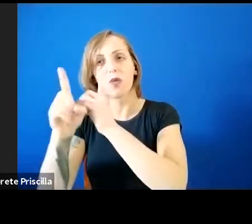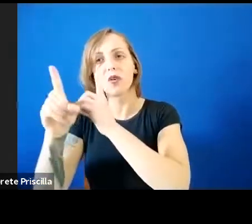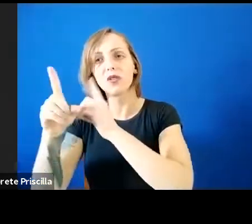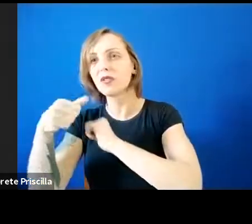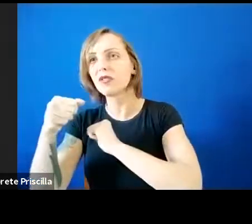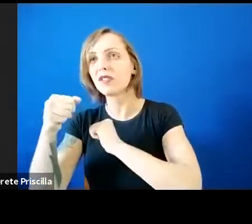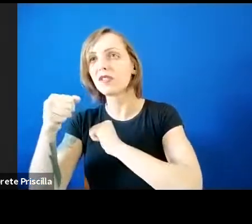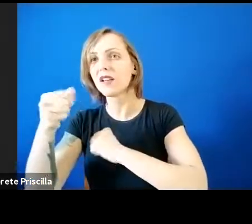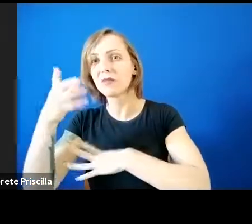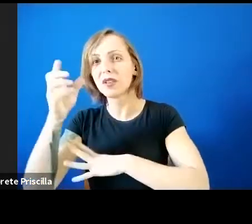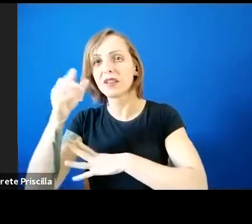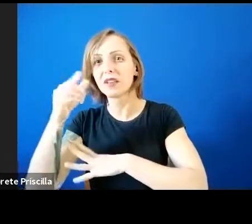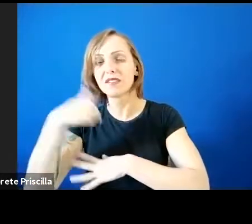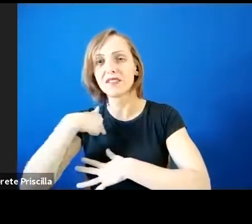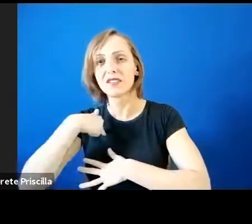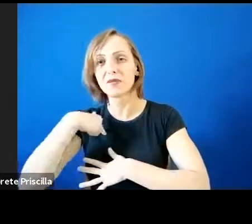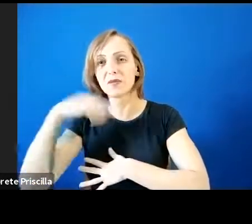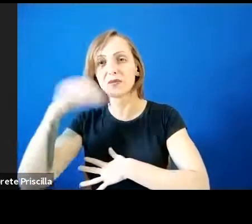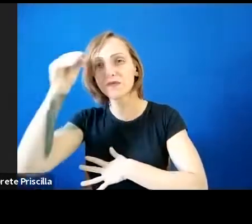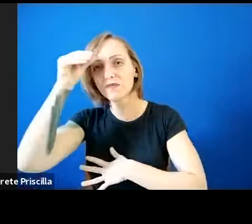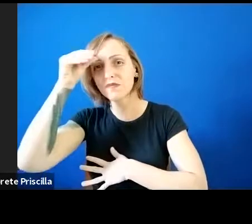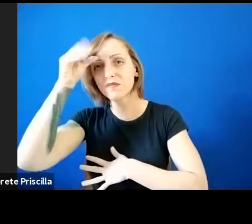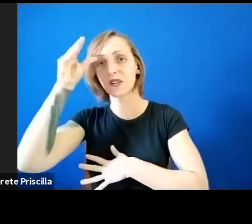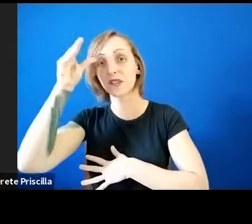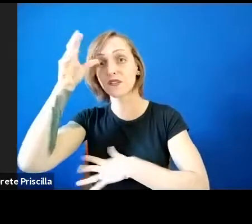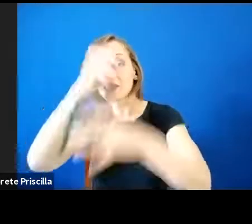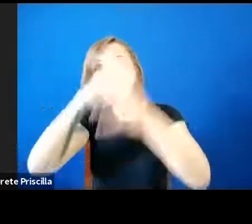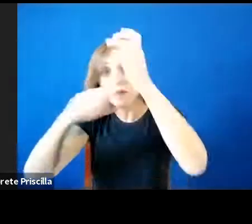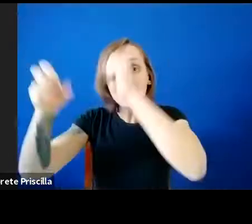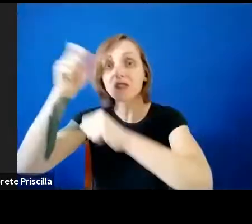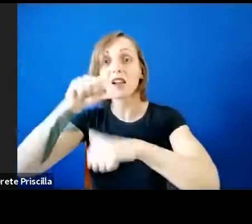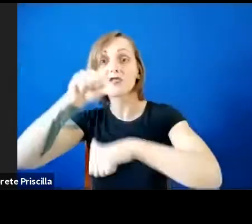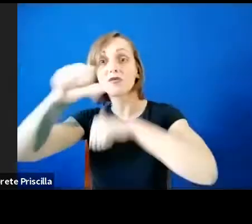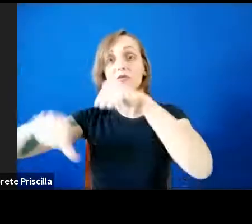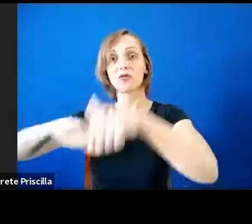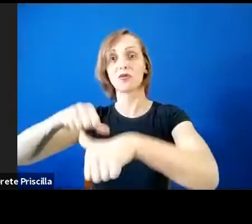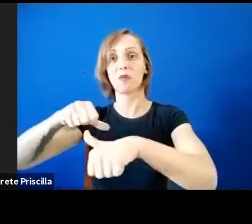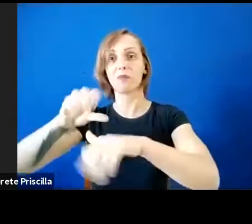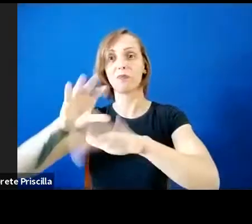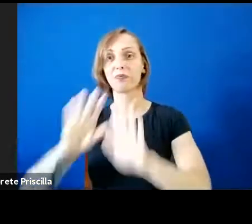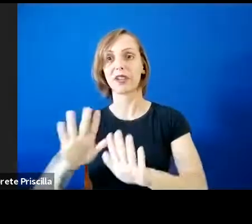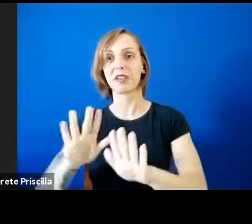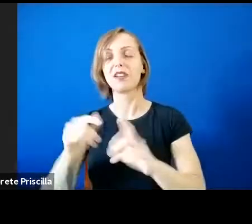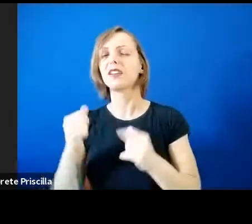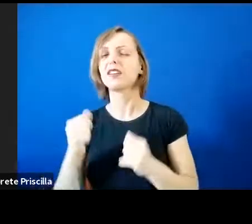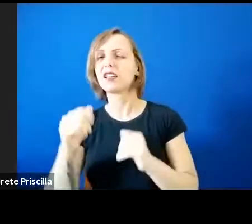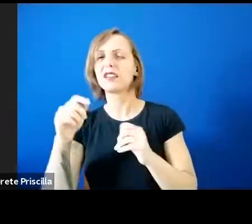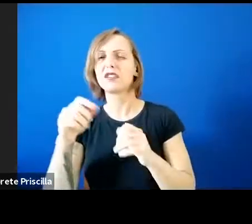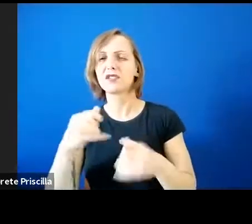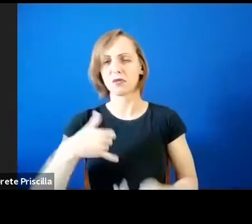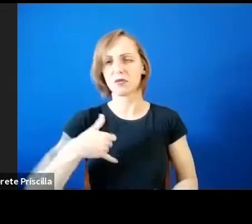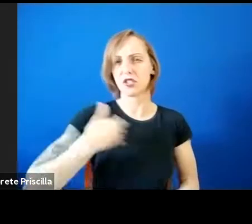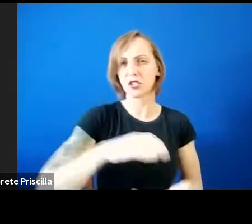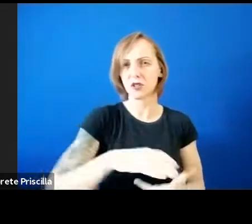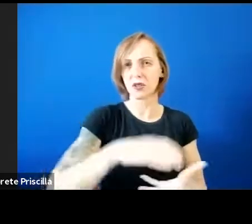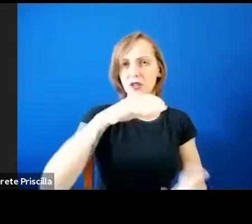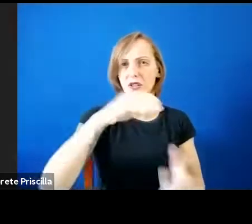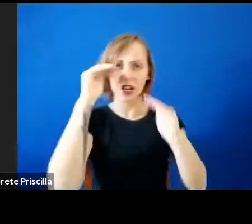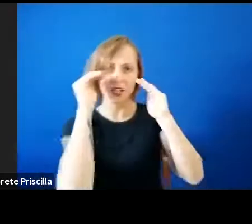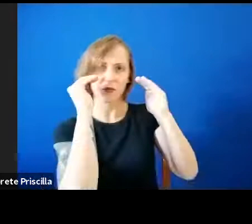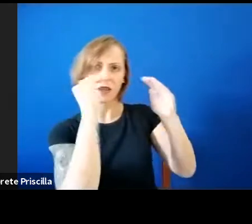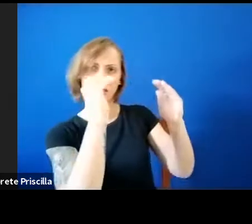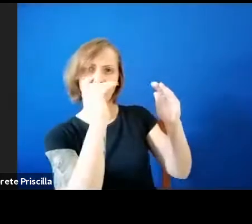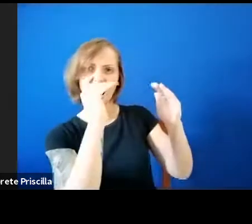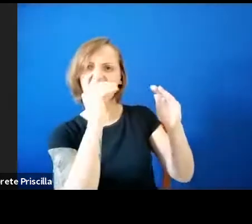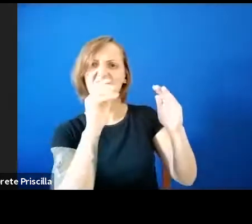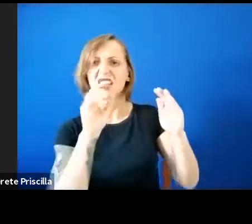maior de que respeitar os mais velhos, né, não é só não interrompê-los e deixá-los